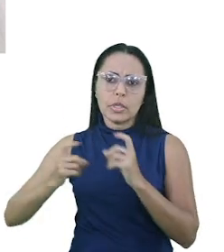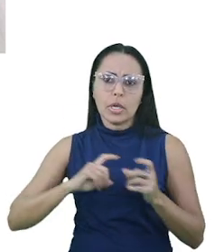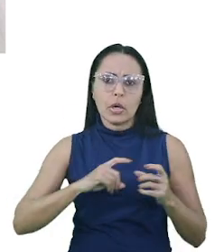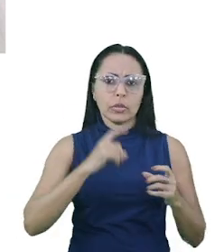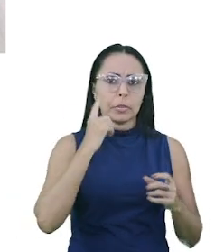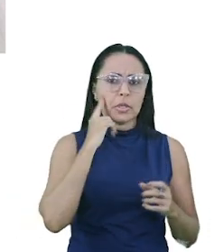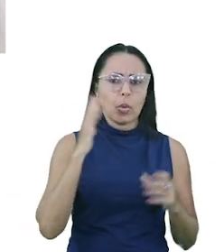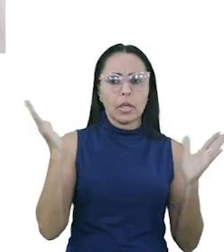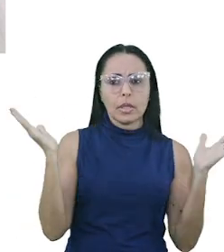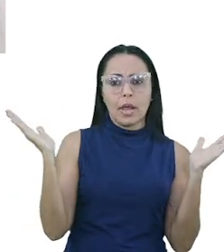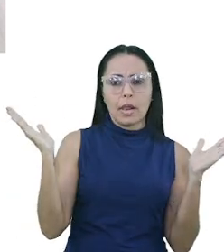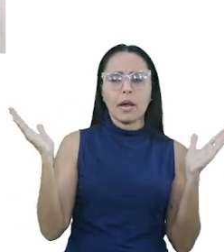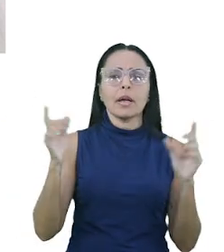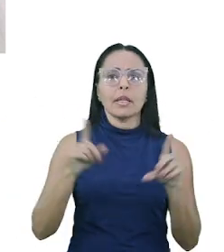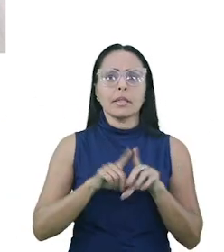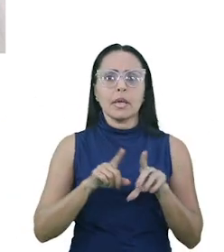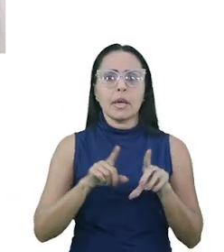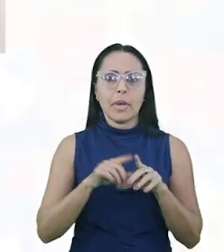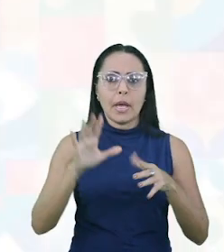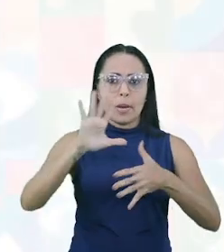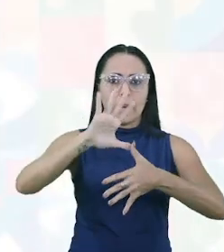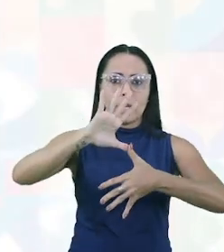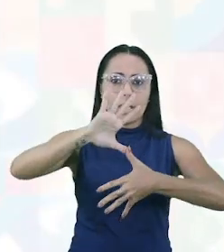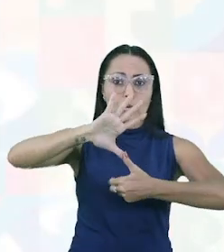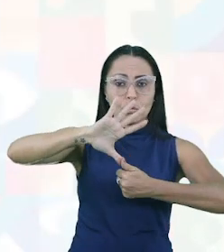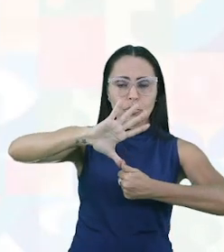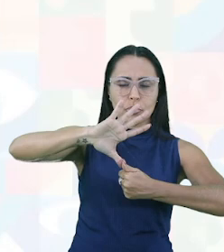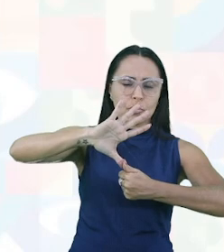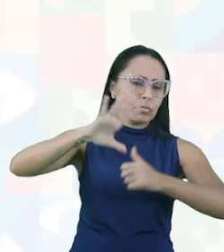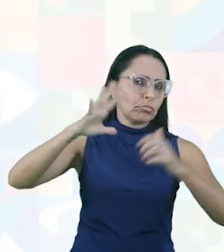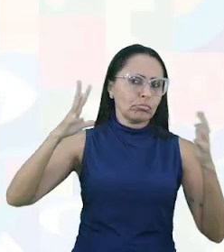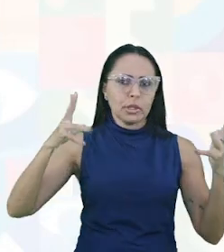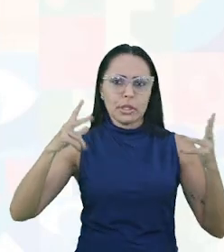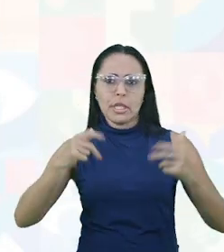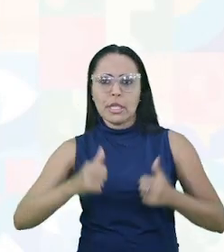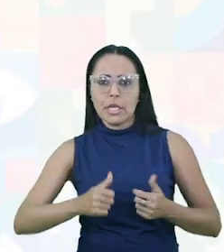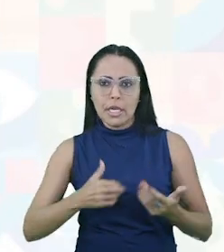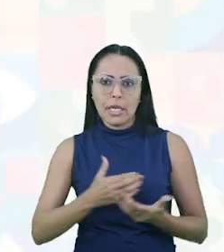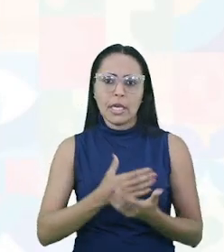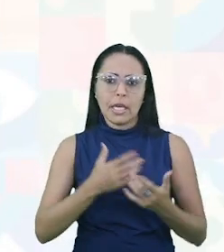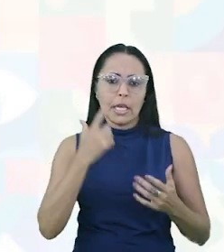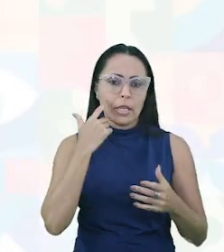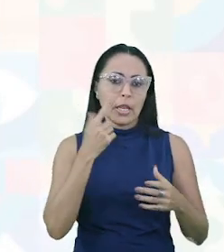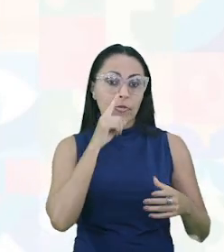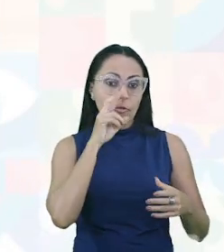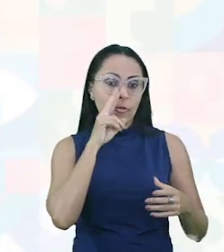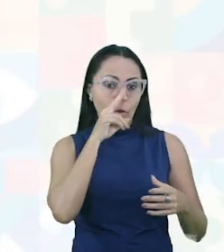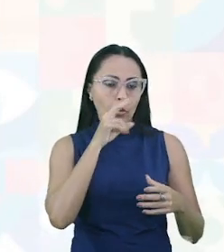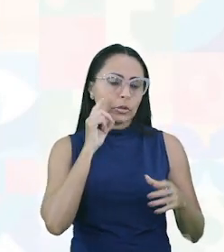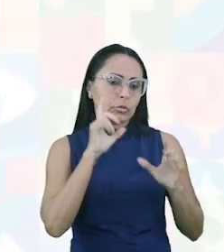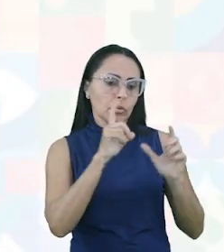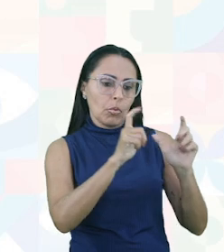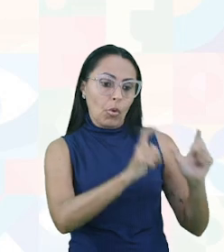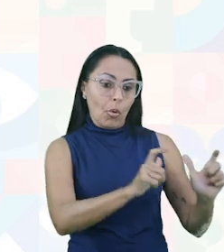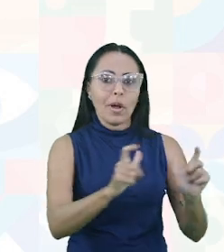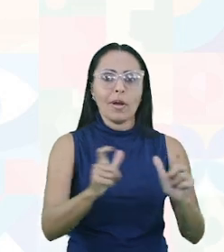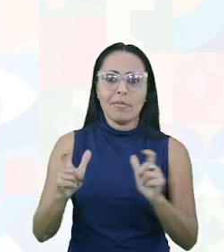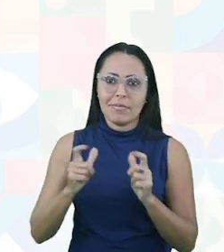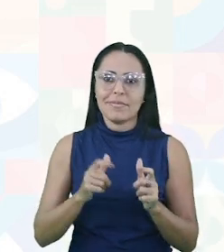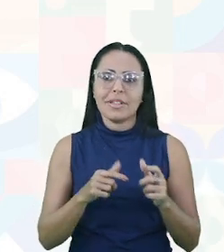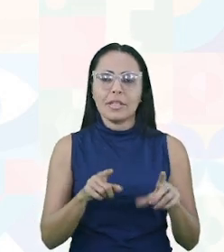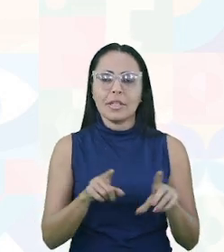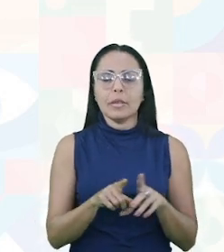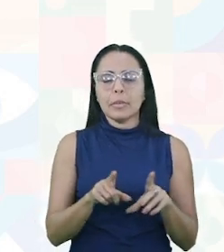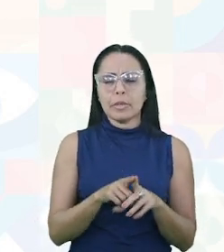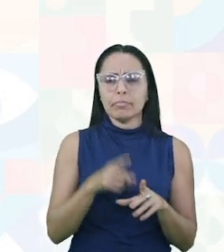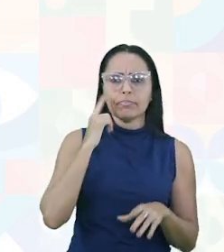Tailândia, Sim, pessoas da América do Sul inteira, onde a serigrafia é realmente muito forte assim e são